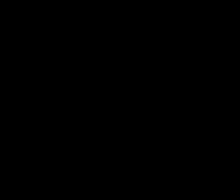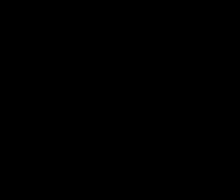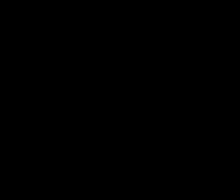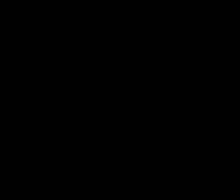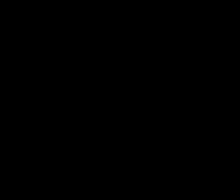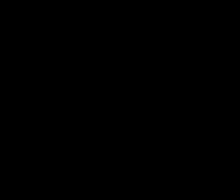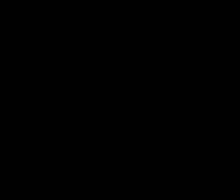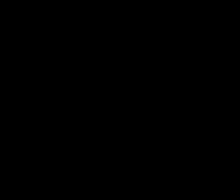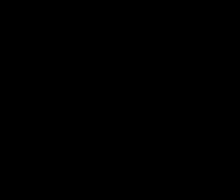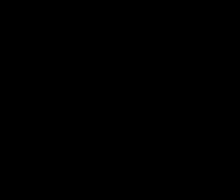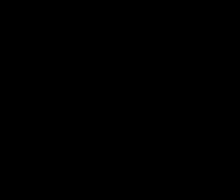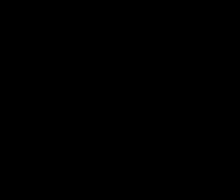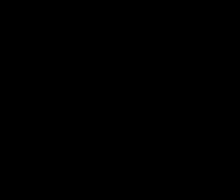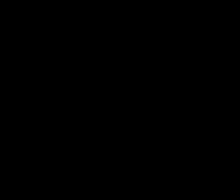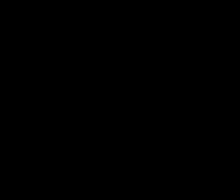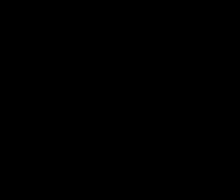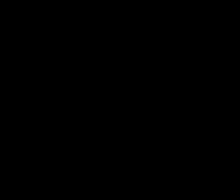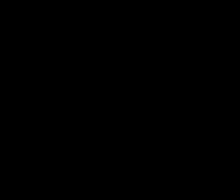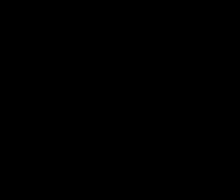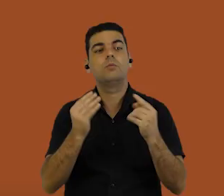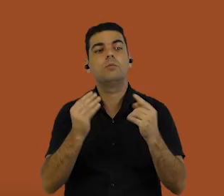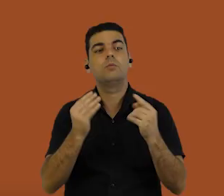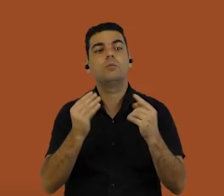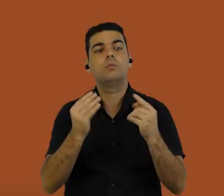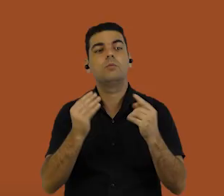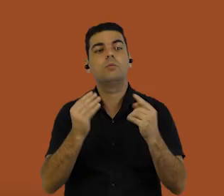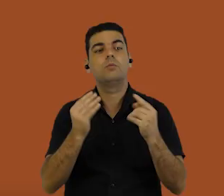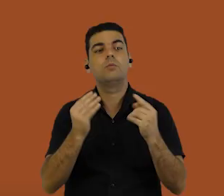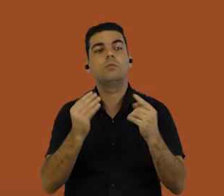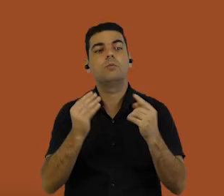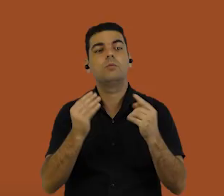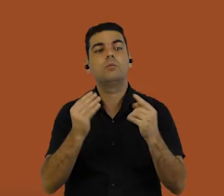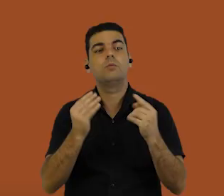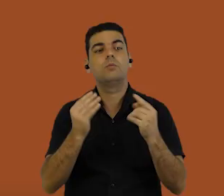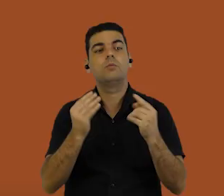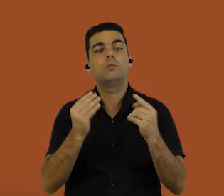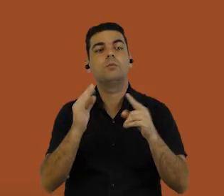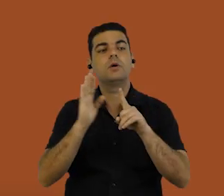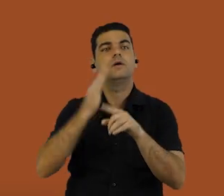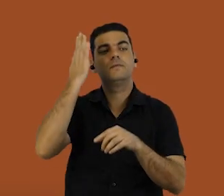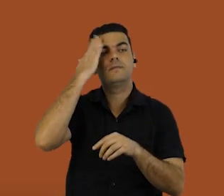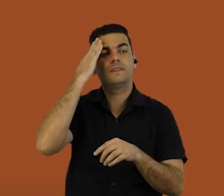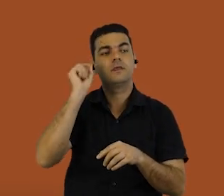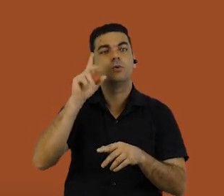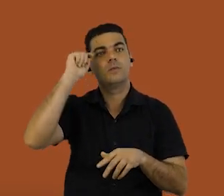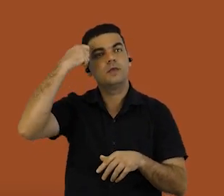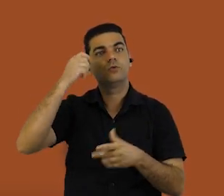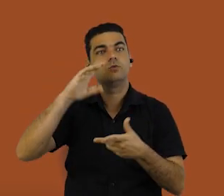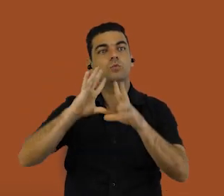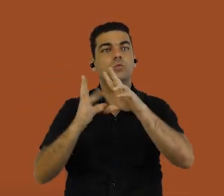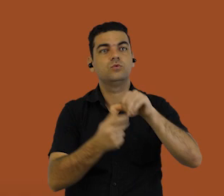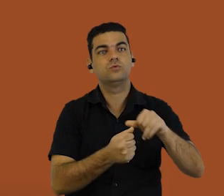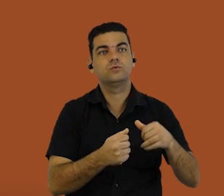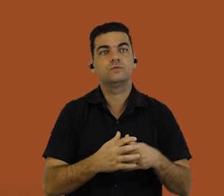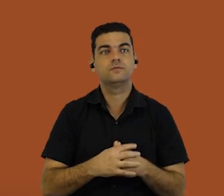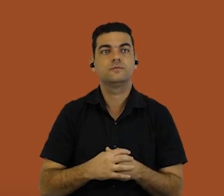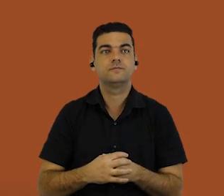primeiramente, o professor se fizesse a pergunta de como é que ele entende o negro no